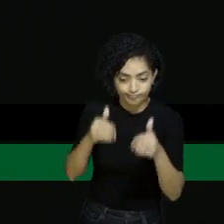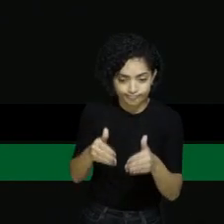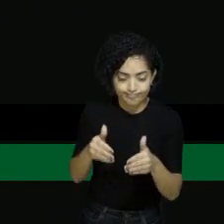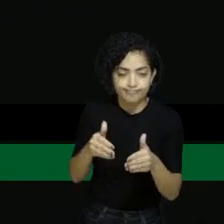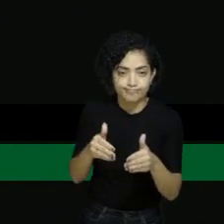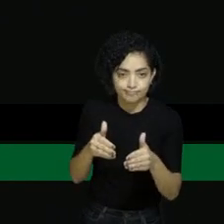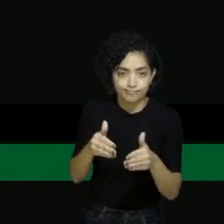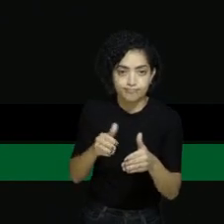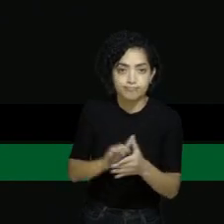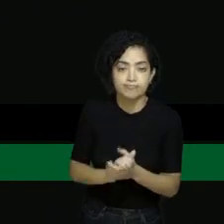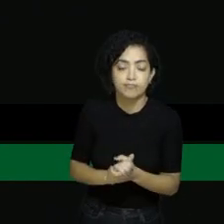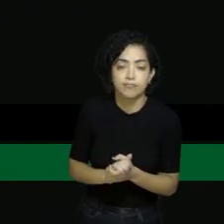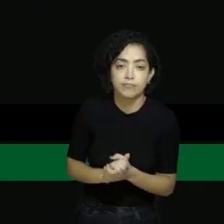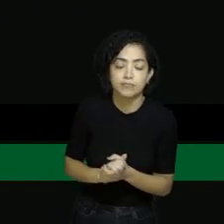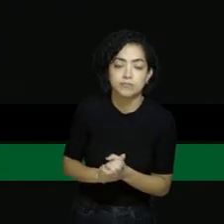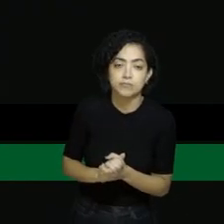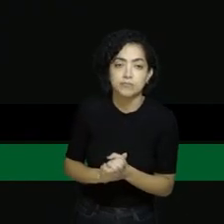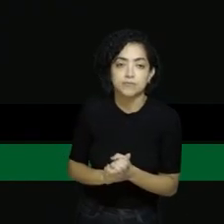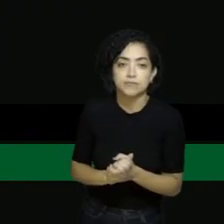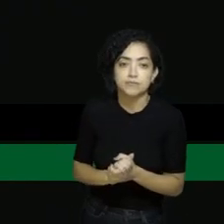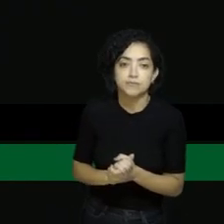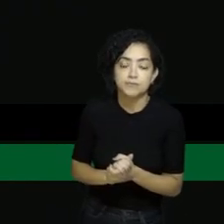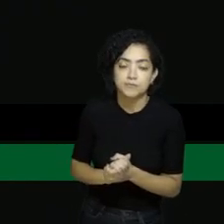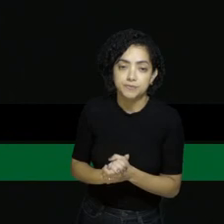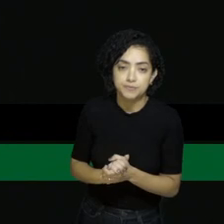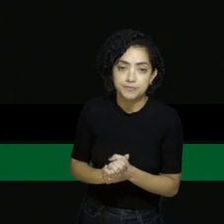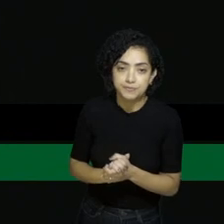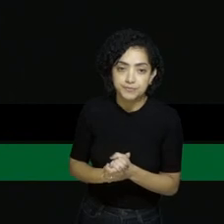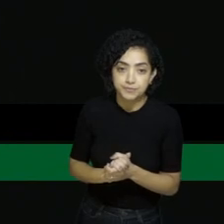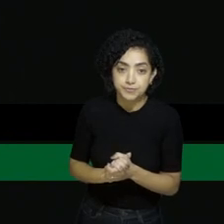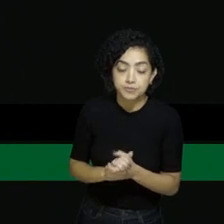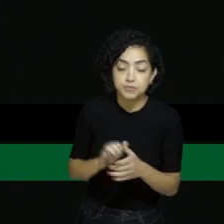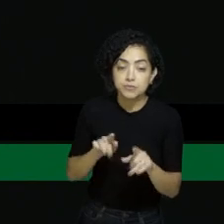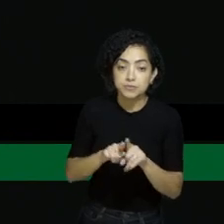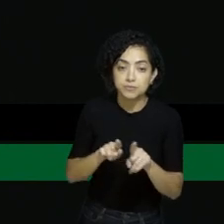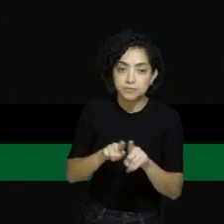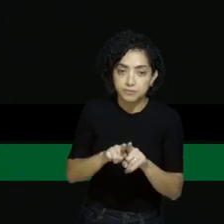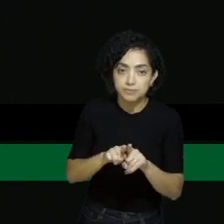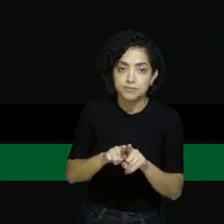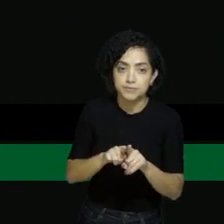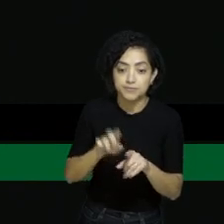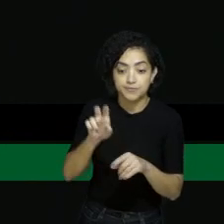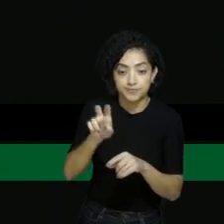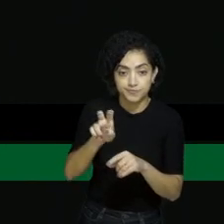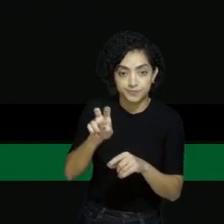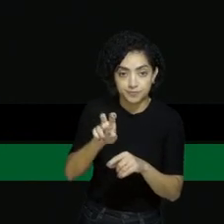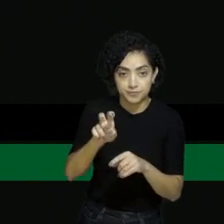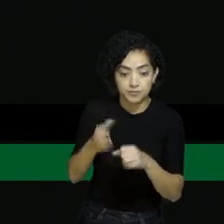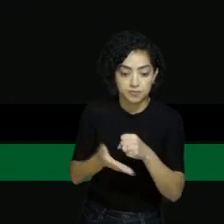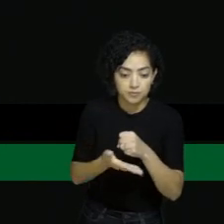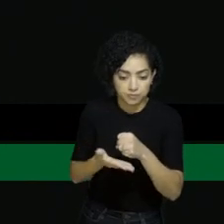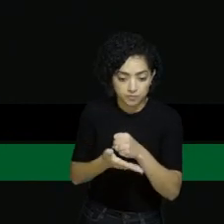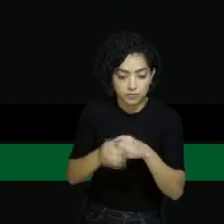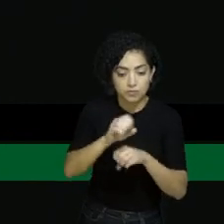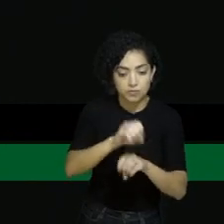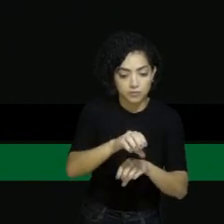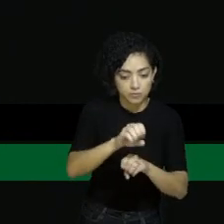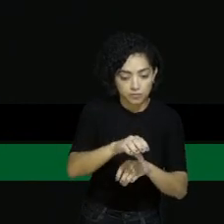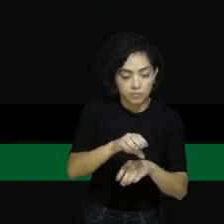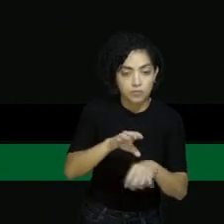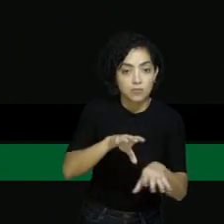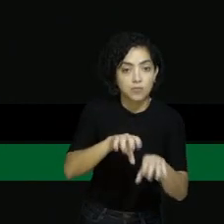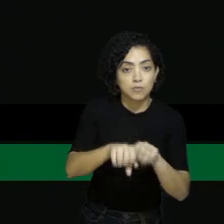para uma eventual intervenção. O cooperativismo também tem o seu quinto princípio, fundado na educação, formação